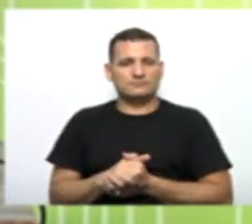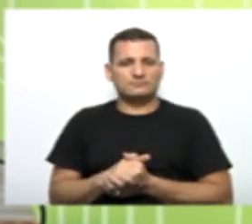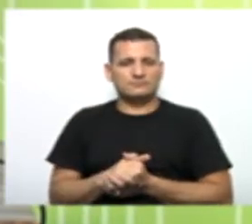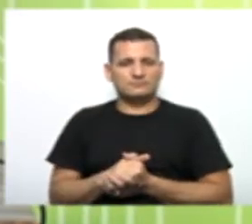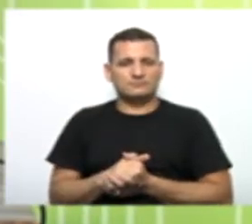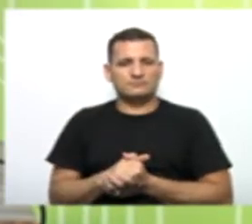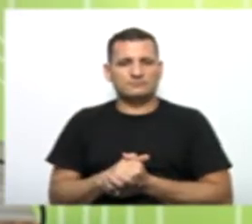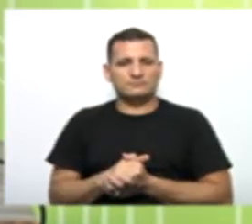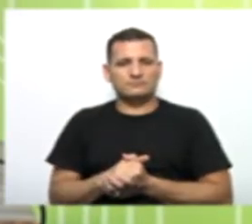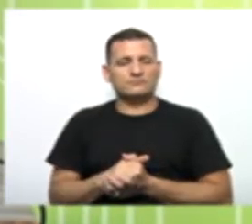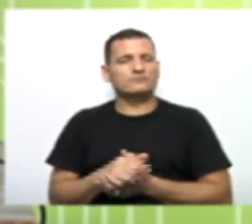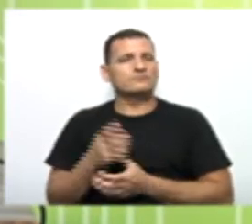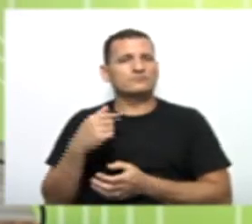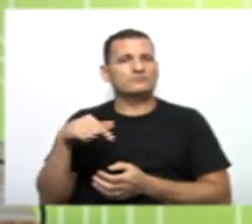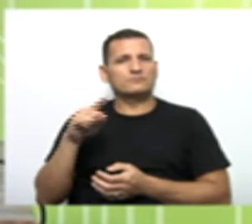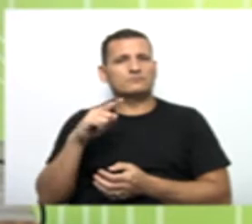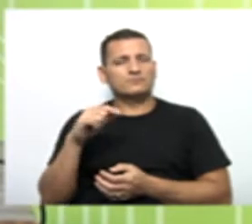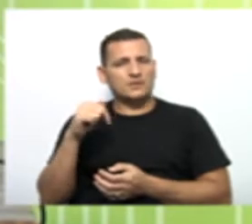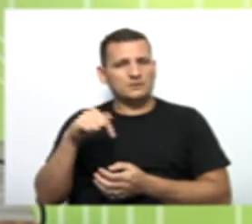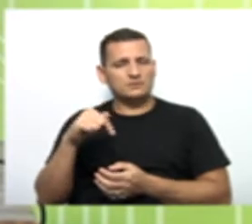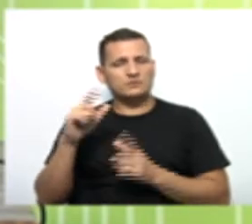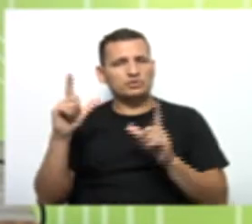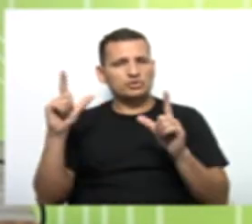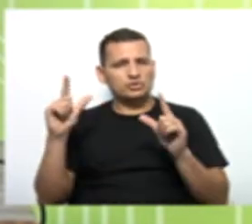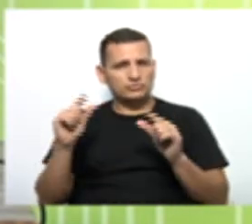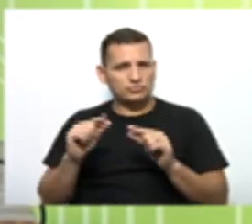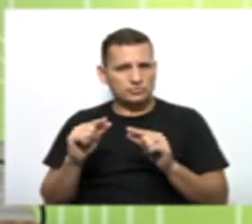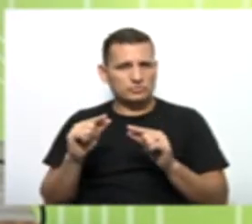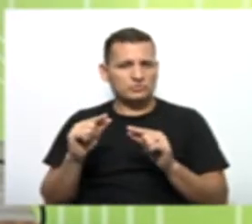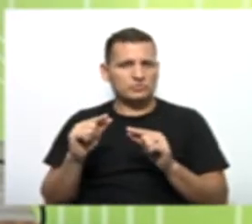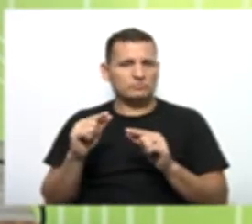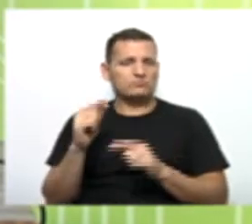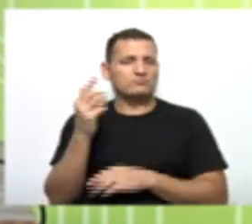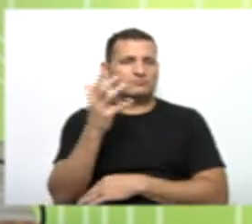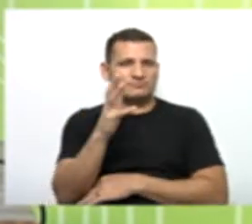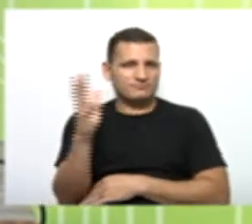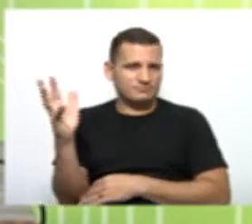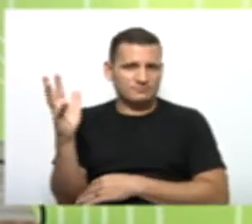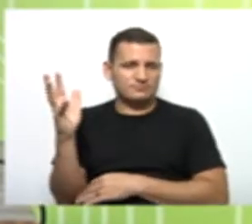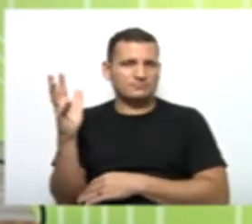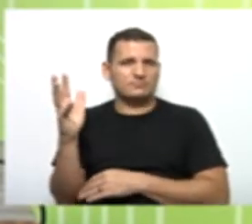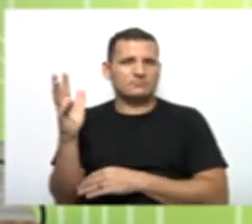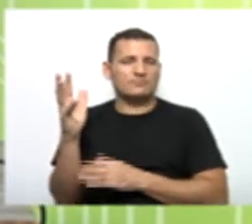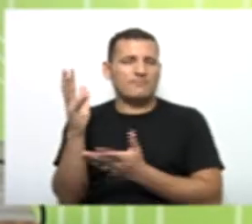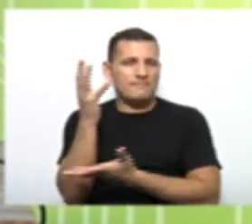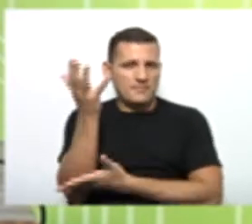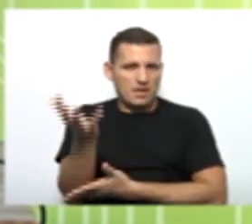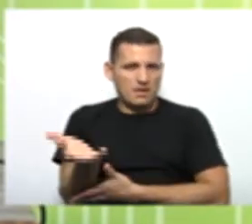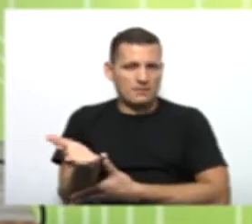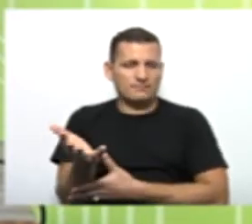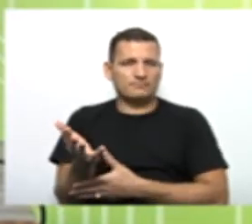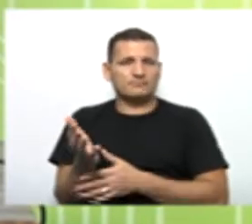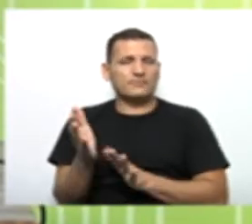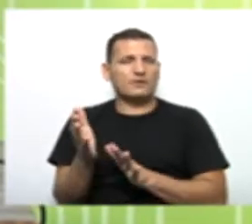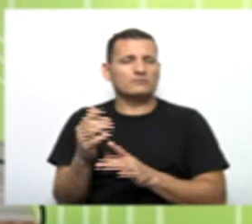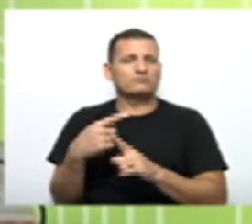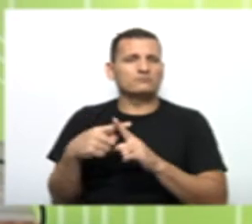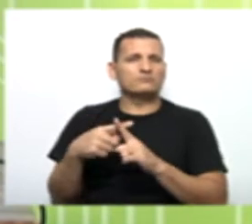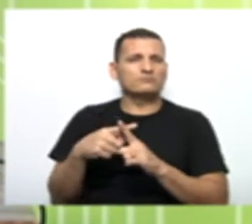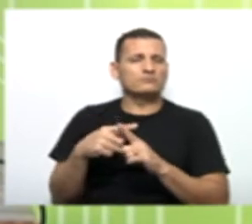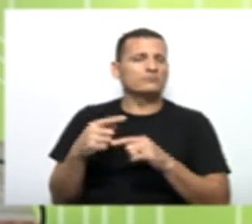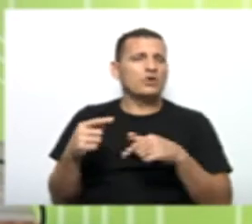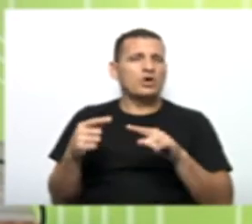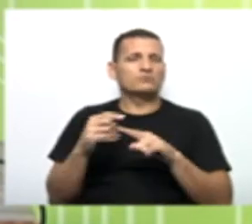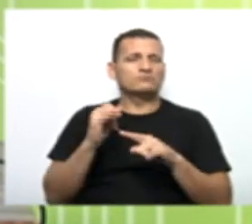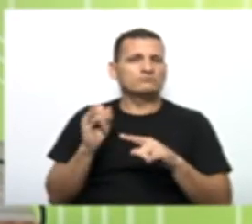nós vamos reduzir o desmatamento, mas os benefícios não vão ser aproveitados só por nós, vão ser aproveitados por todos. Enquanto aqueles que